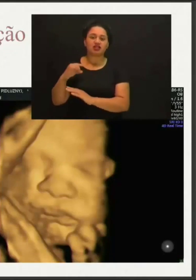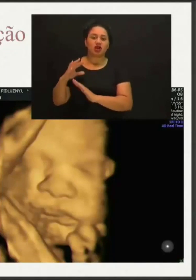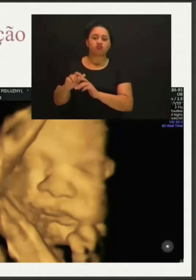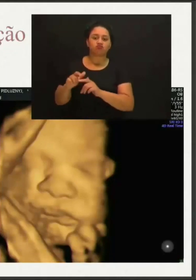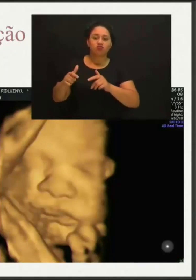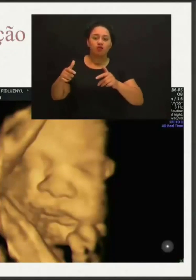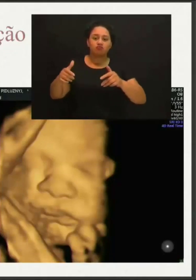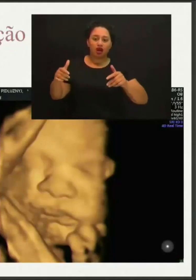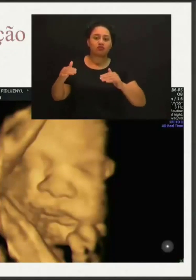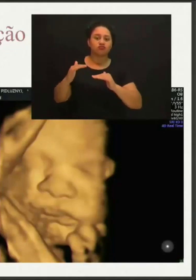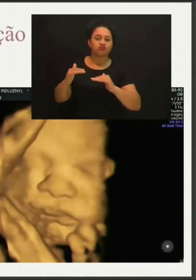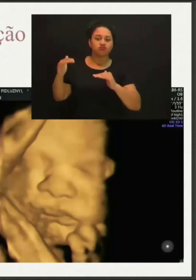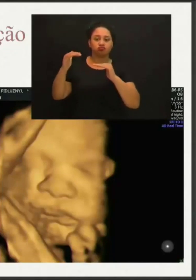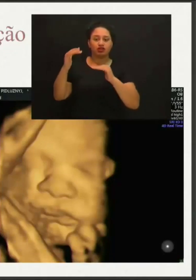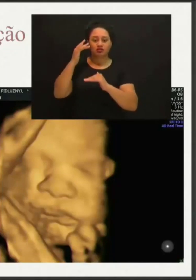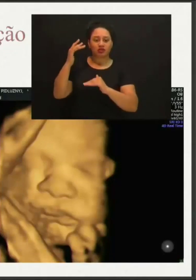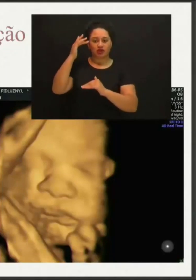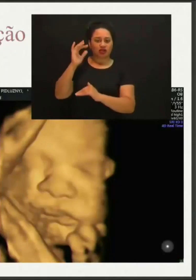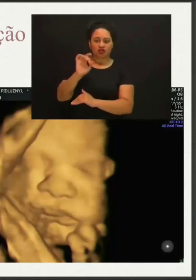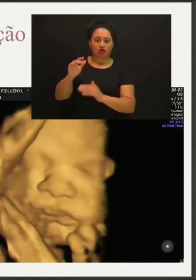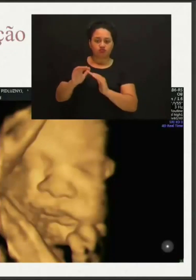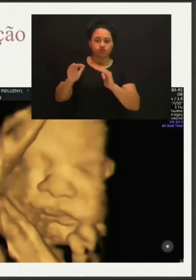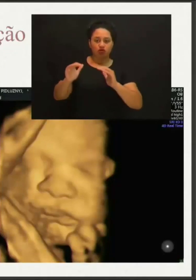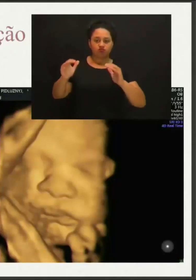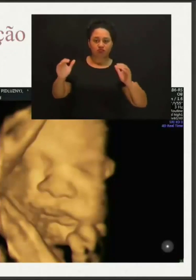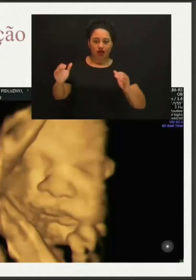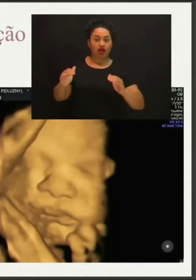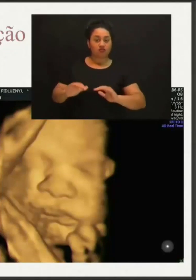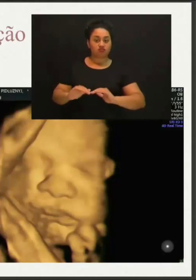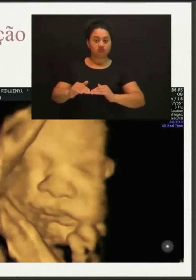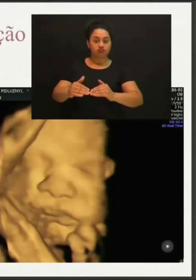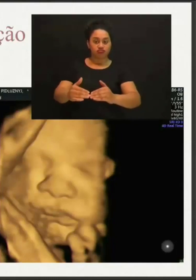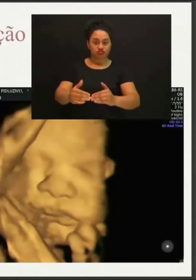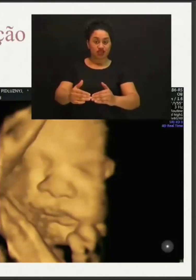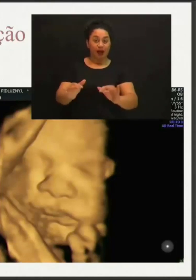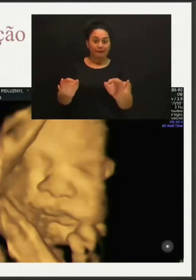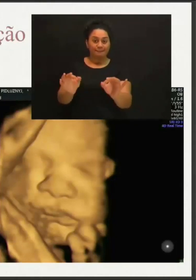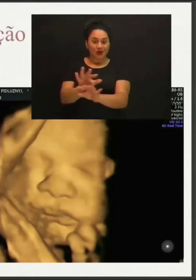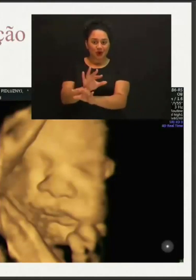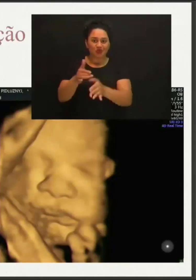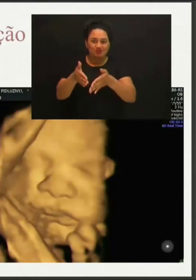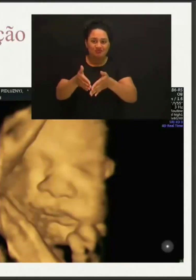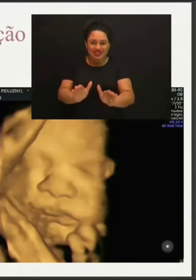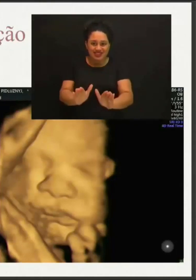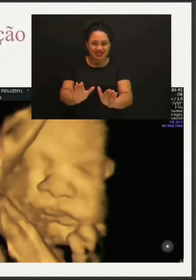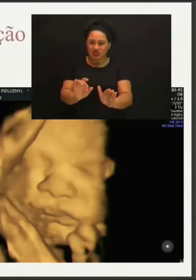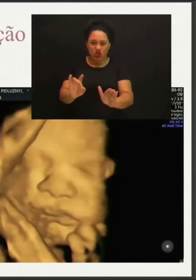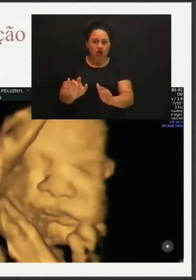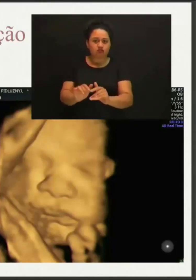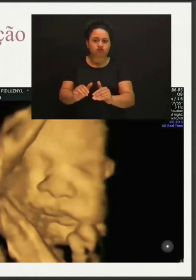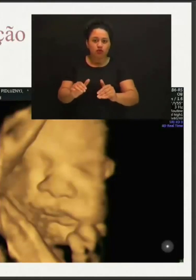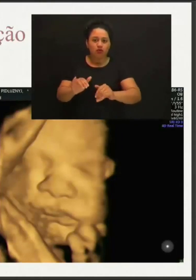peso. Tudo está pronto para o nascimento. Só vai ganhar peso.